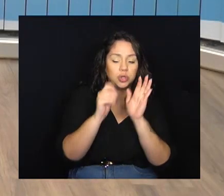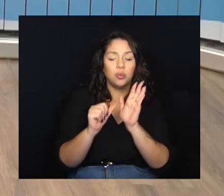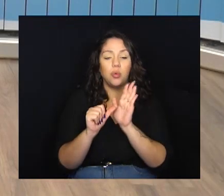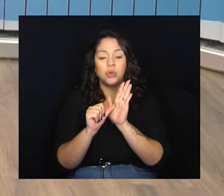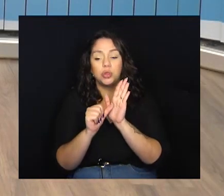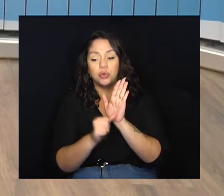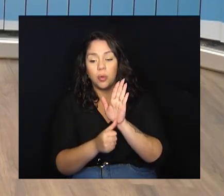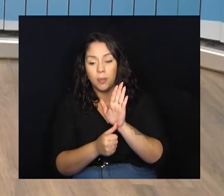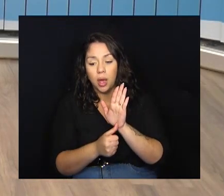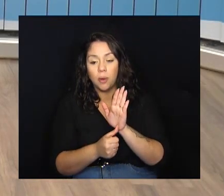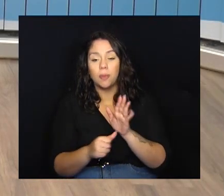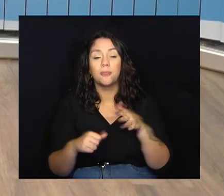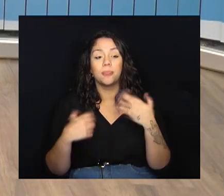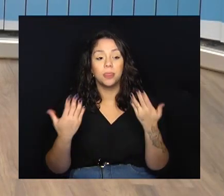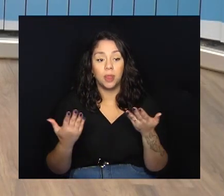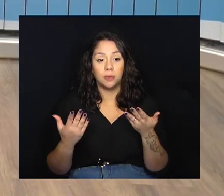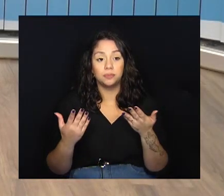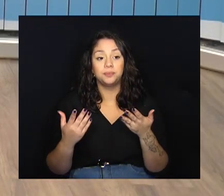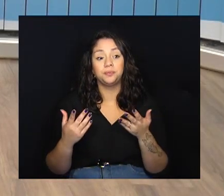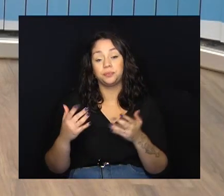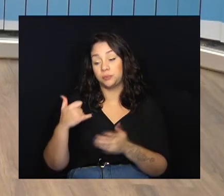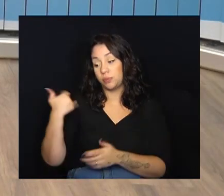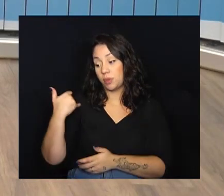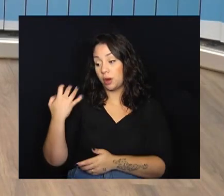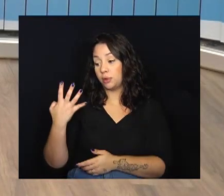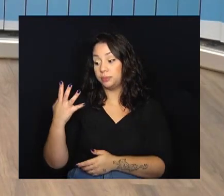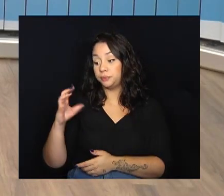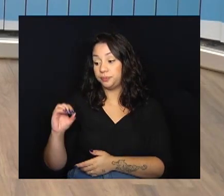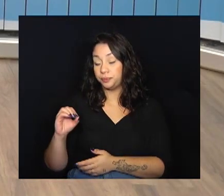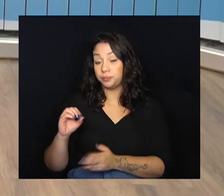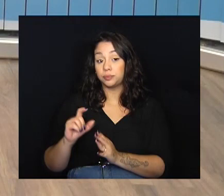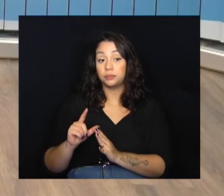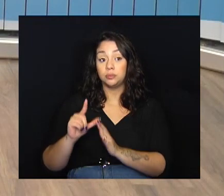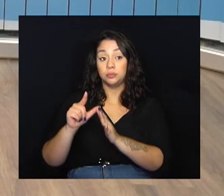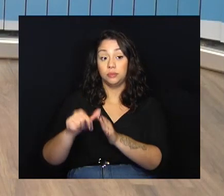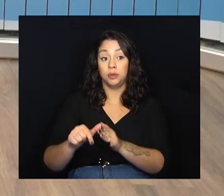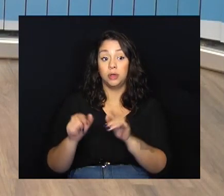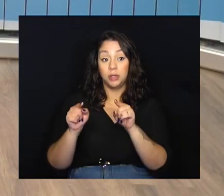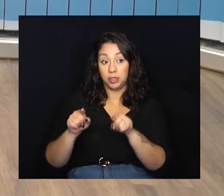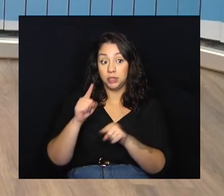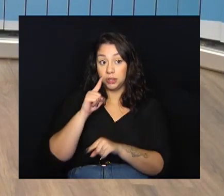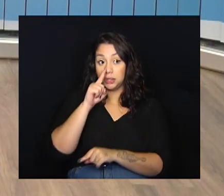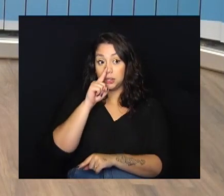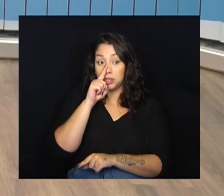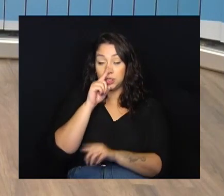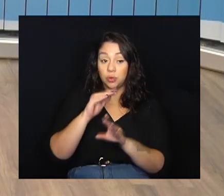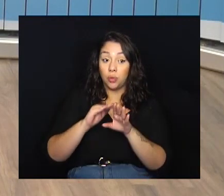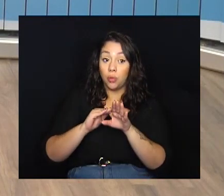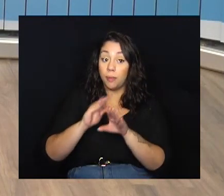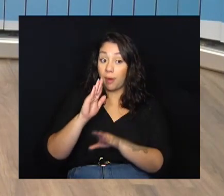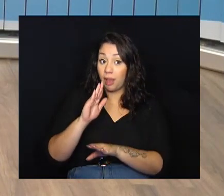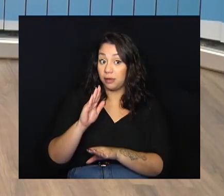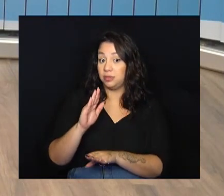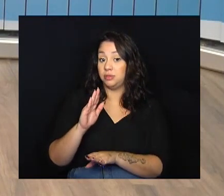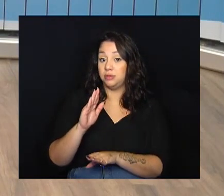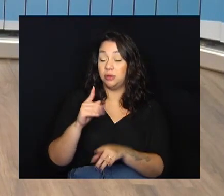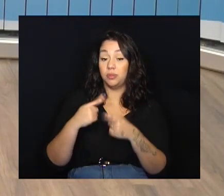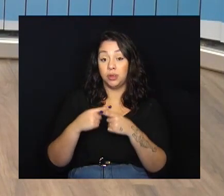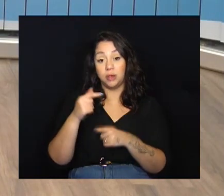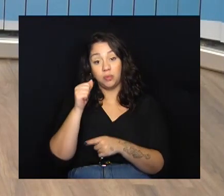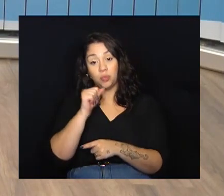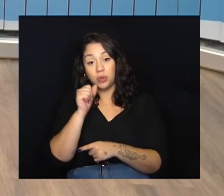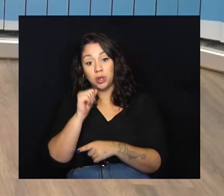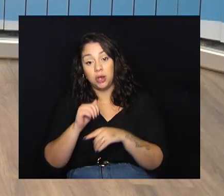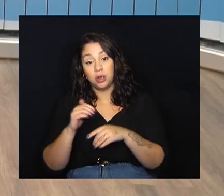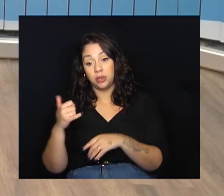de Down então após os 40 anos é esse risco ele aumenta por mais que a mulher ela seja mais